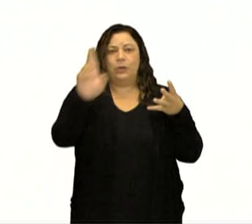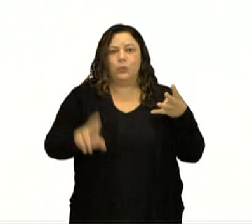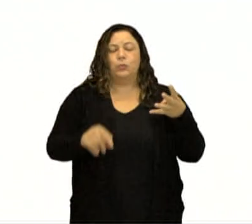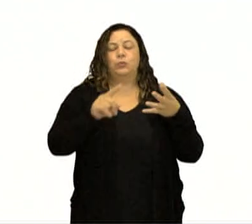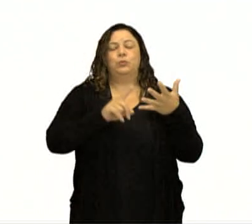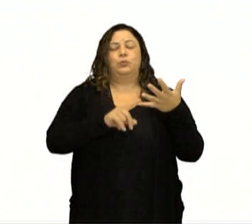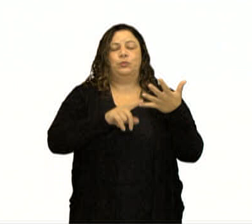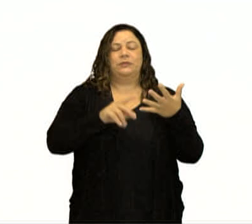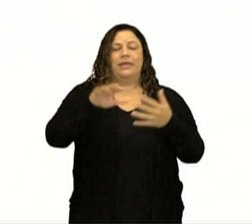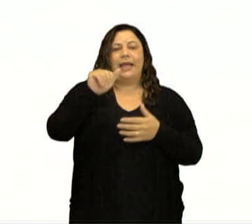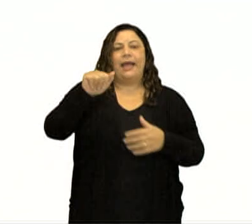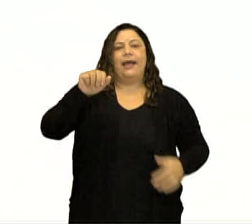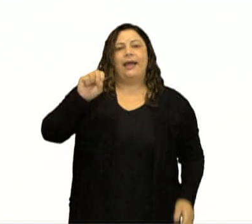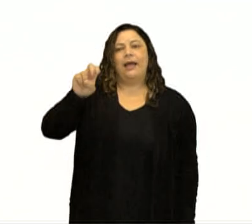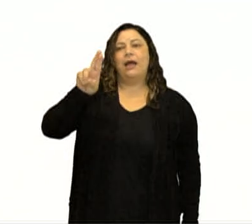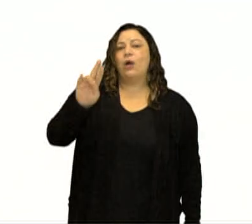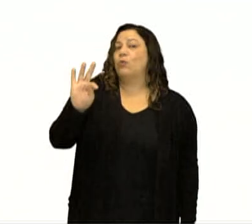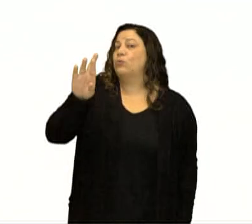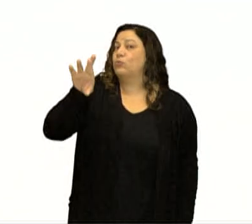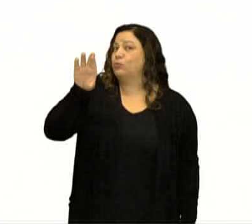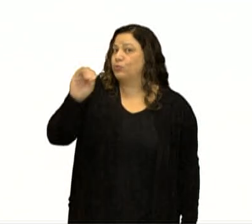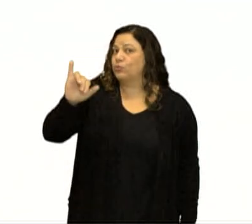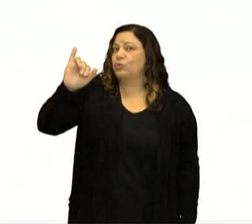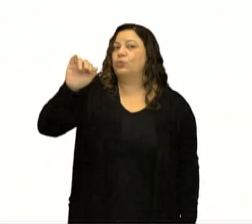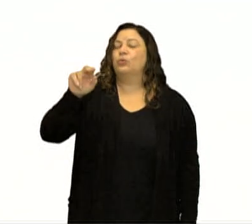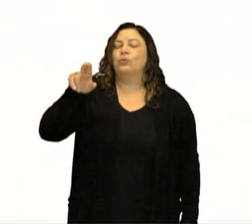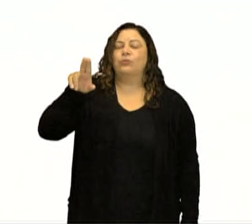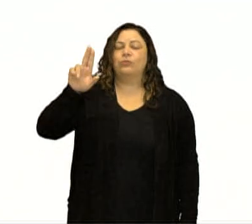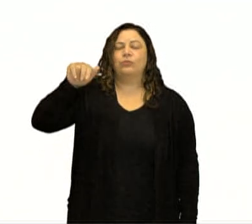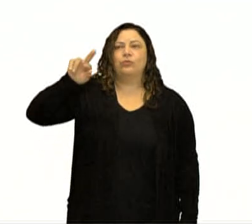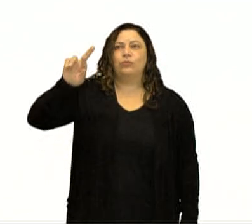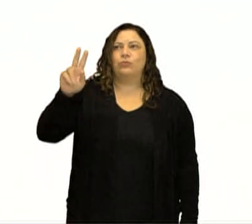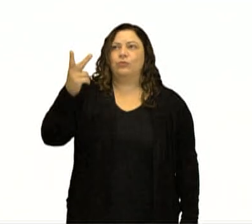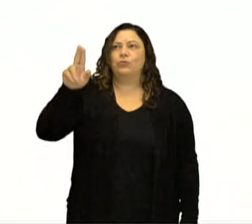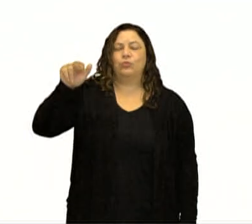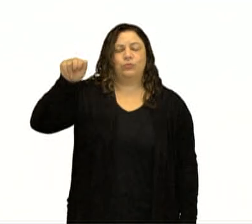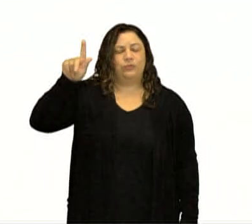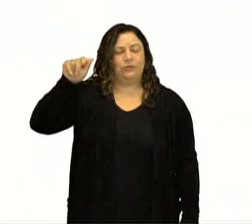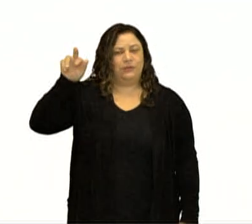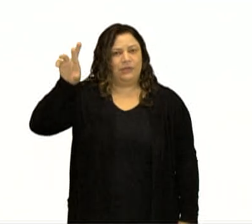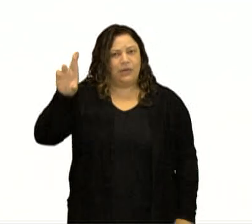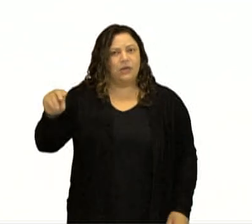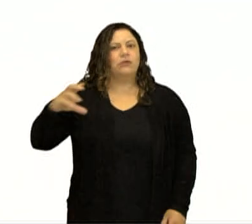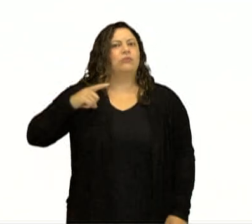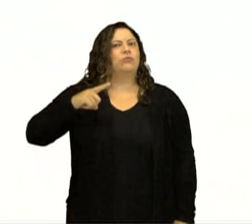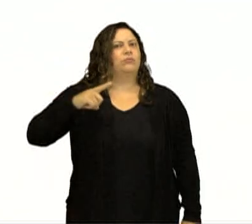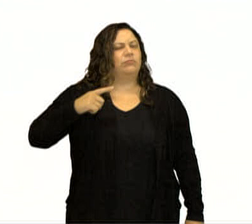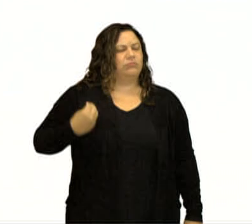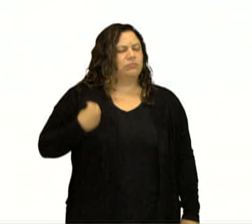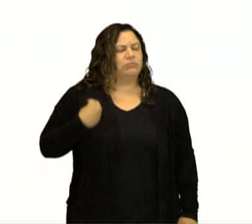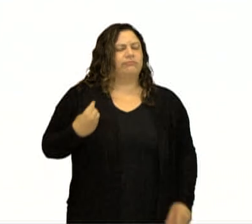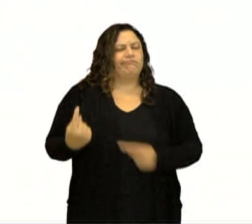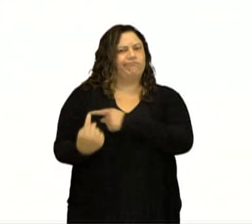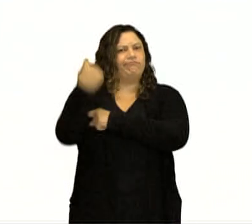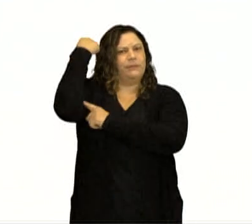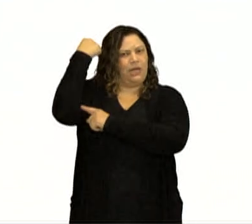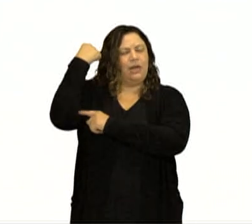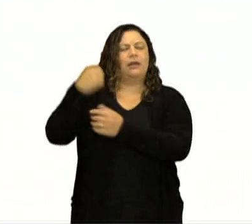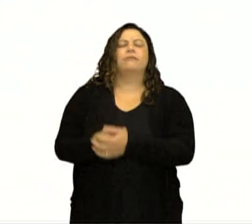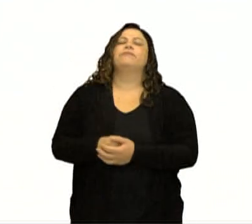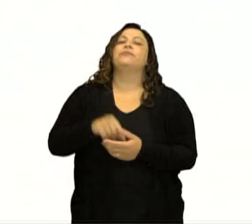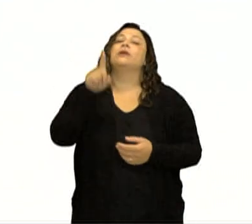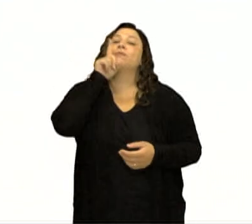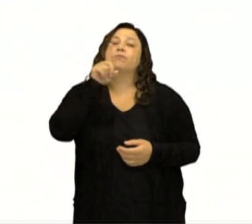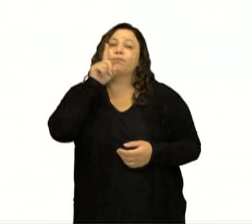Império Austro-Húngaro, que existia naquele momento, no período da Primeira Guerra Mundial, e os Estados Unidos. E em